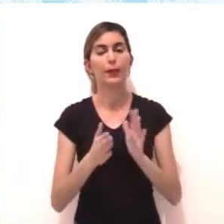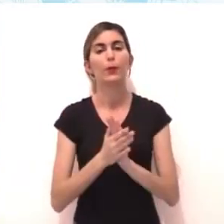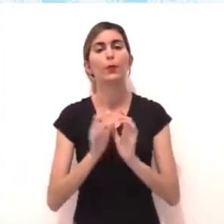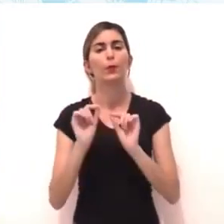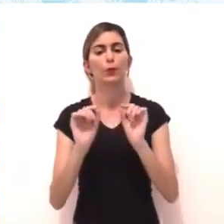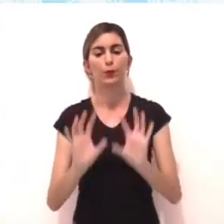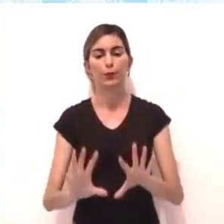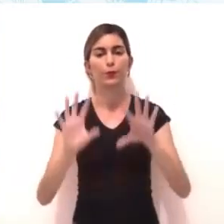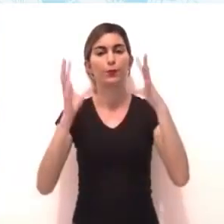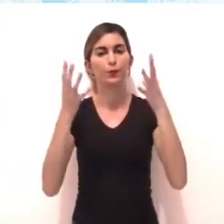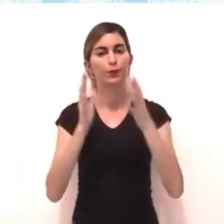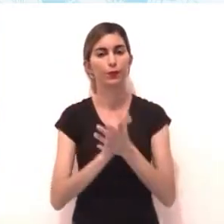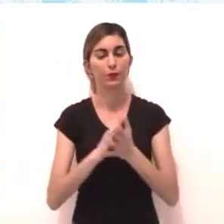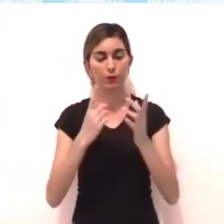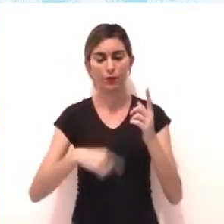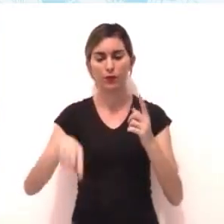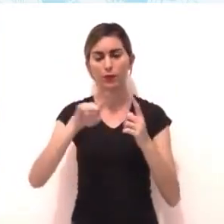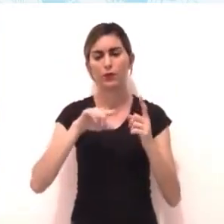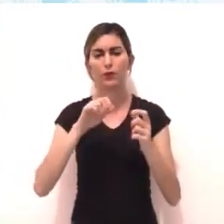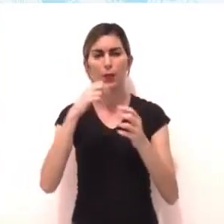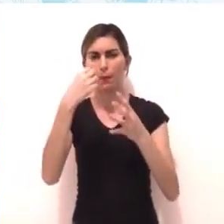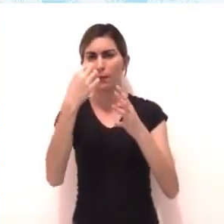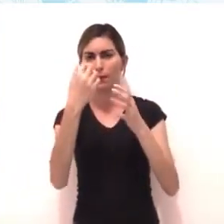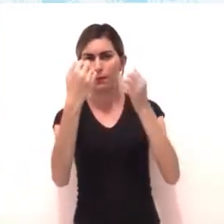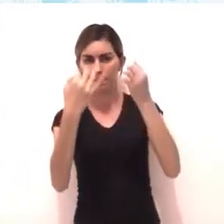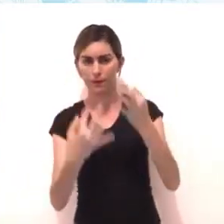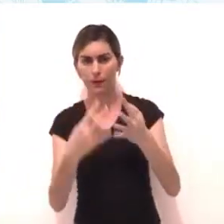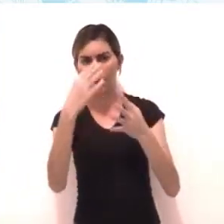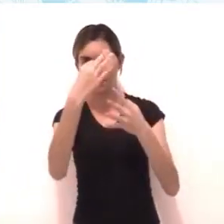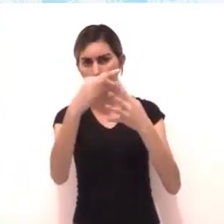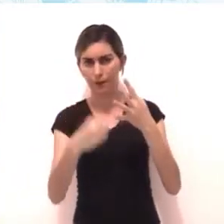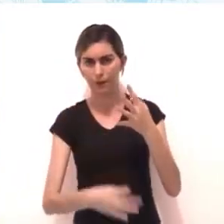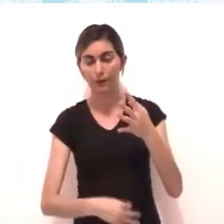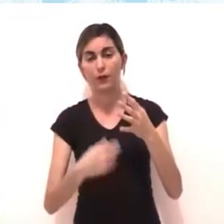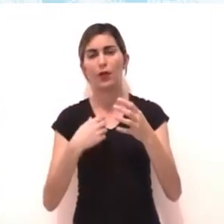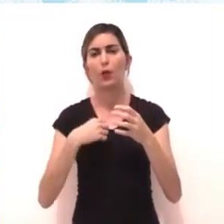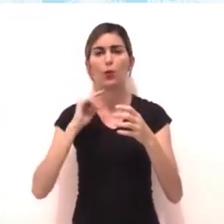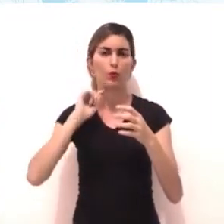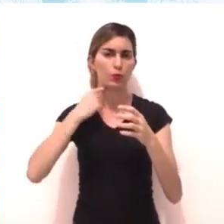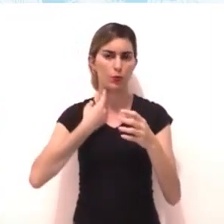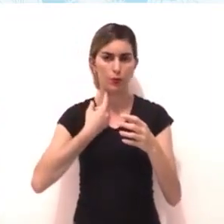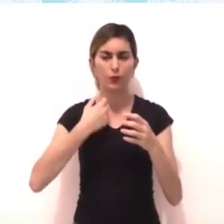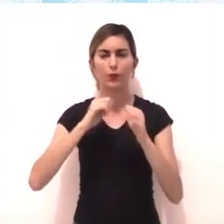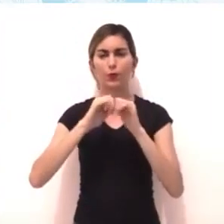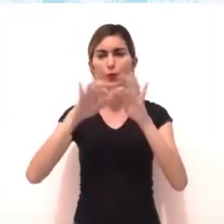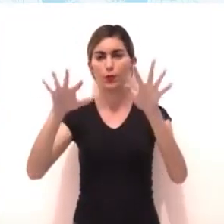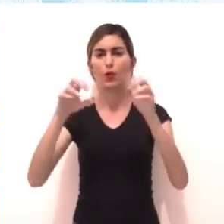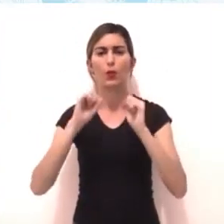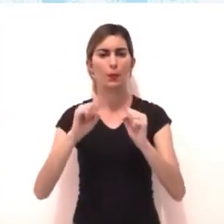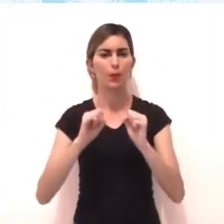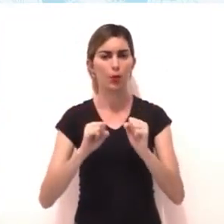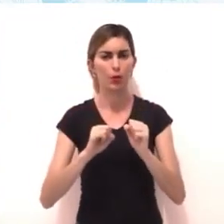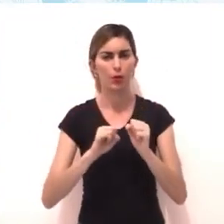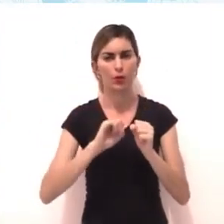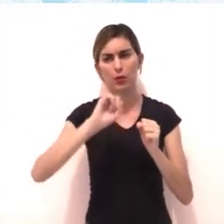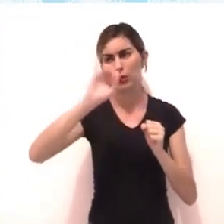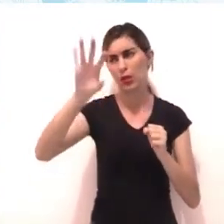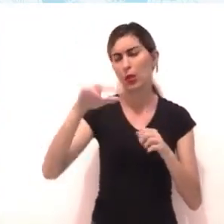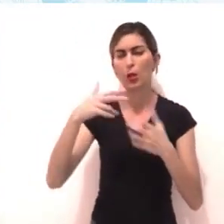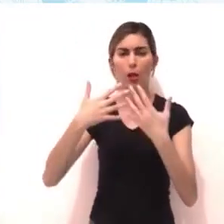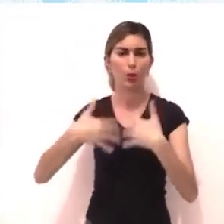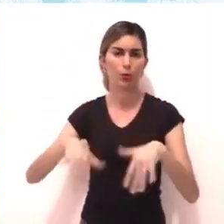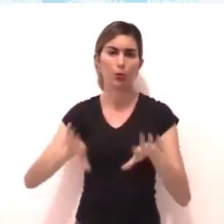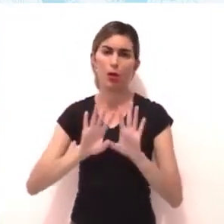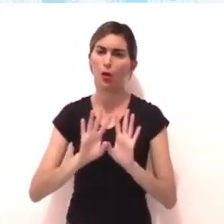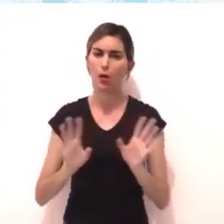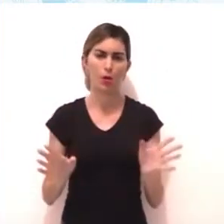que acontece? A gente pode classificar esses poluentes atmosféricos. Eles podem sair de fontes